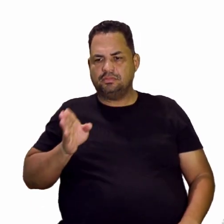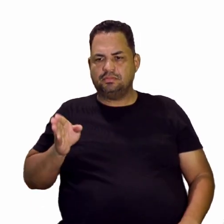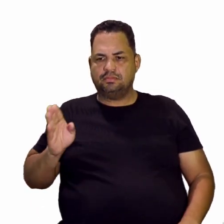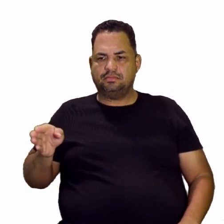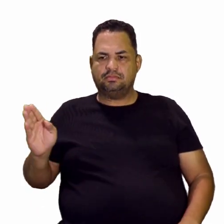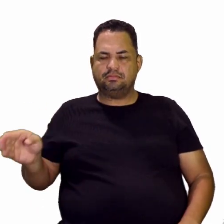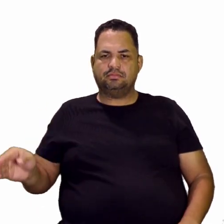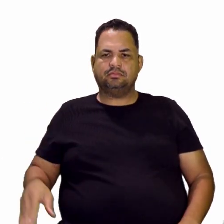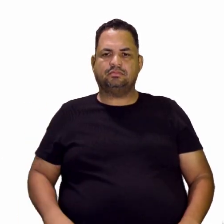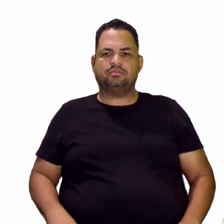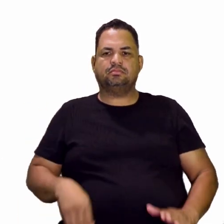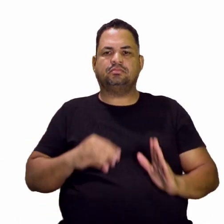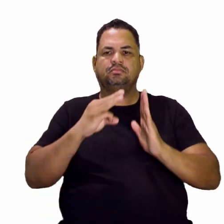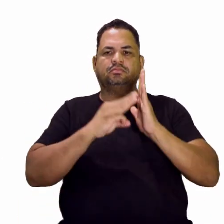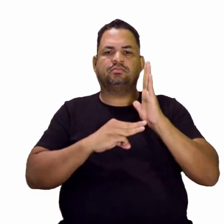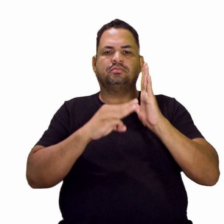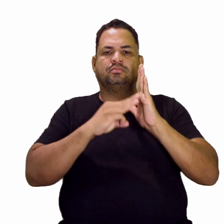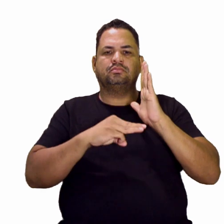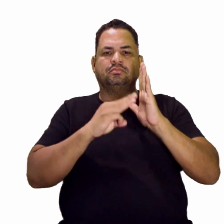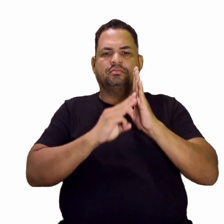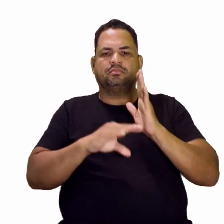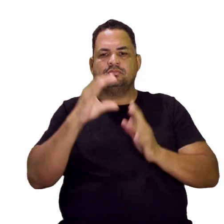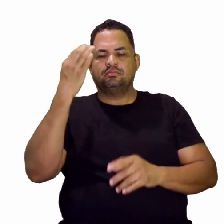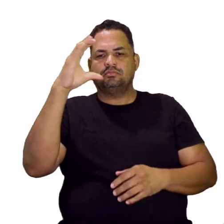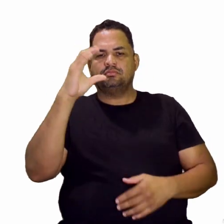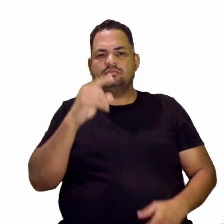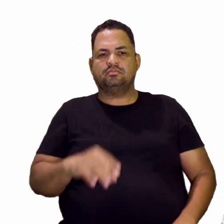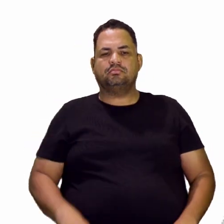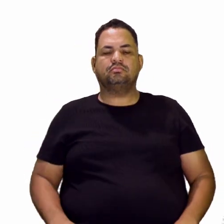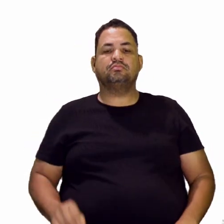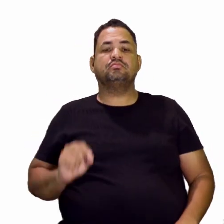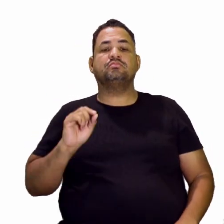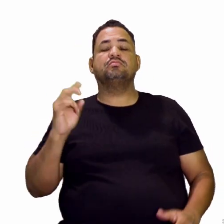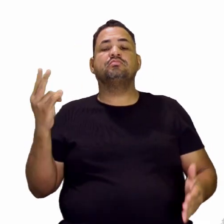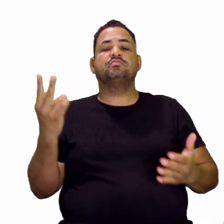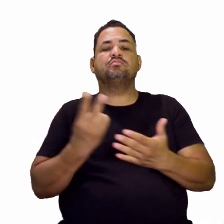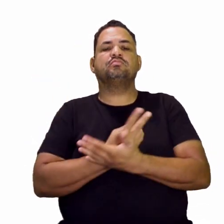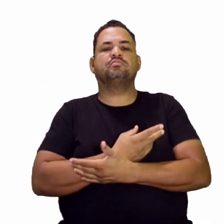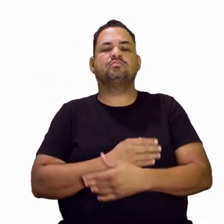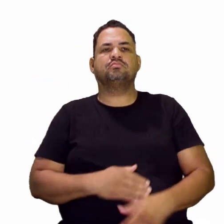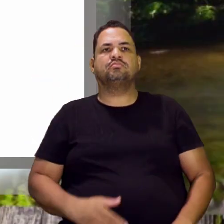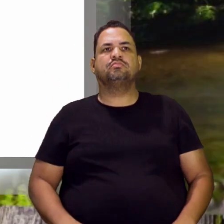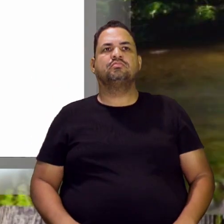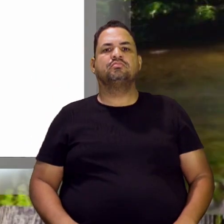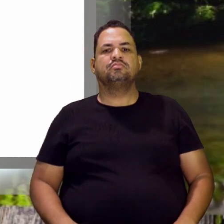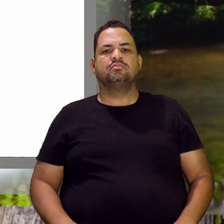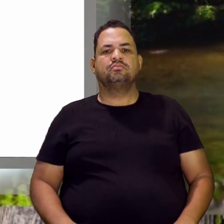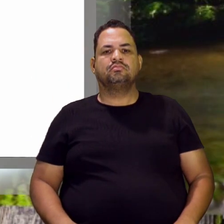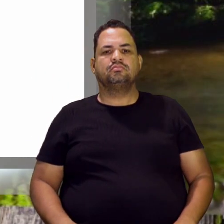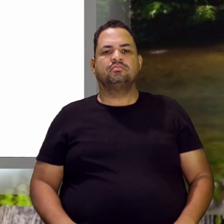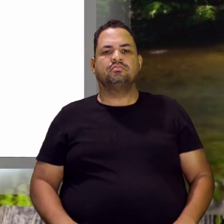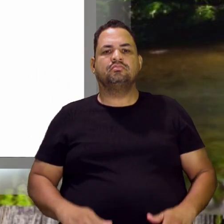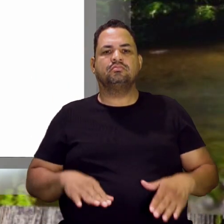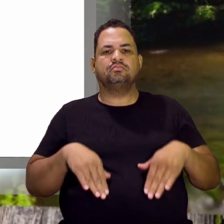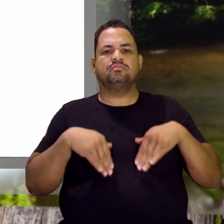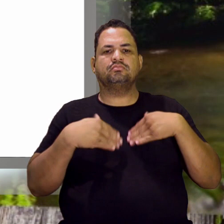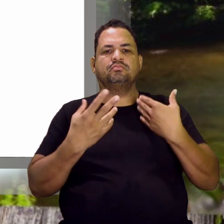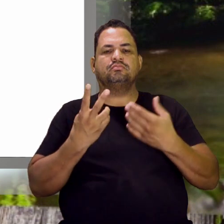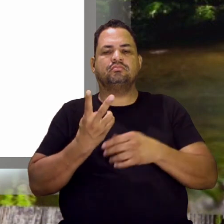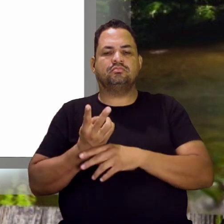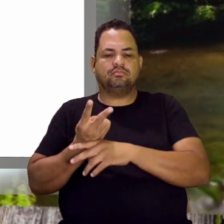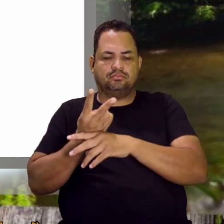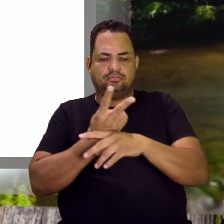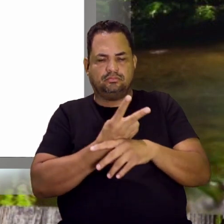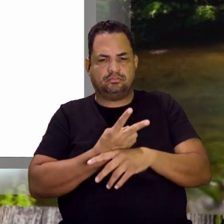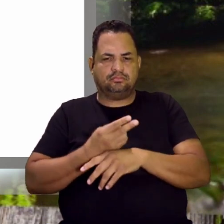científico. Olhando aqui para mim agora, o que acontece? Toda vez que você vai buscar um